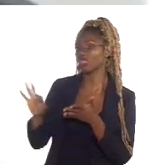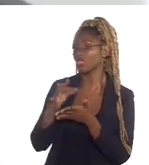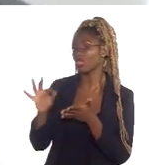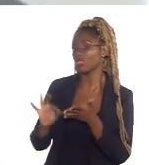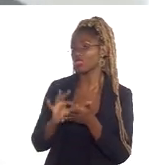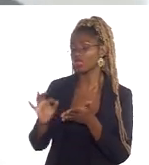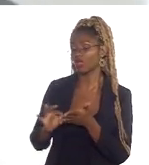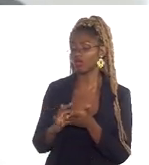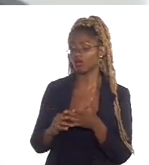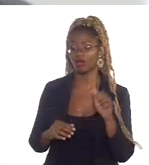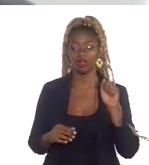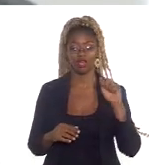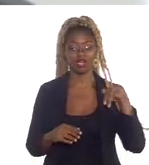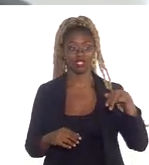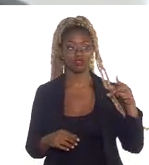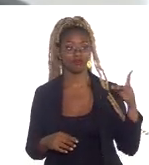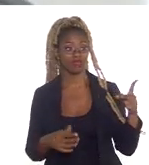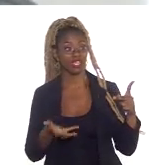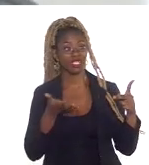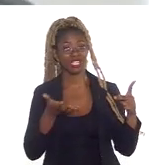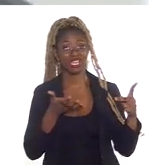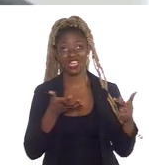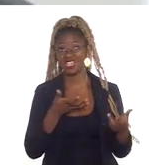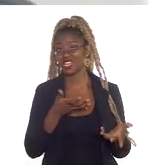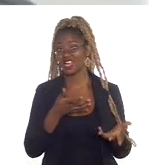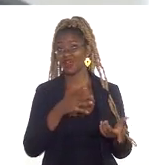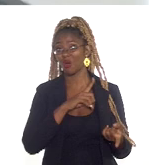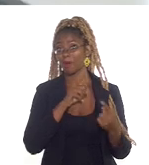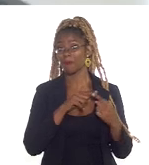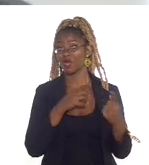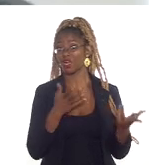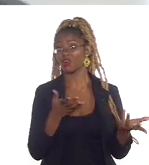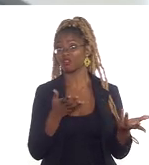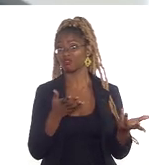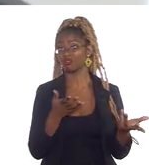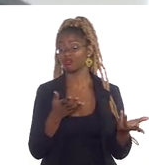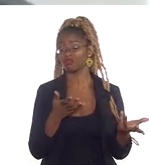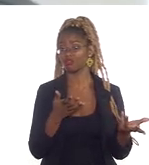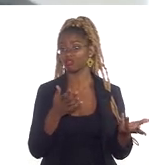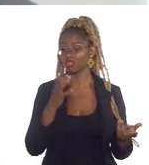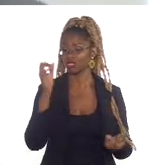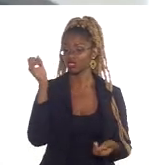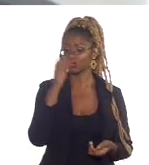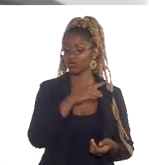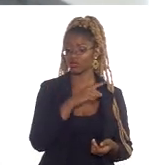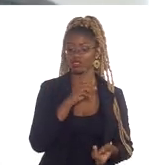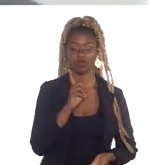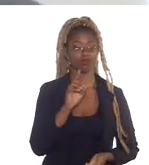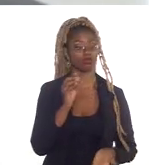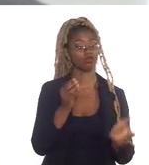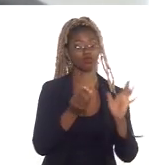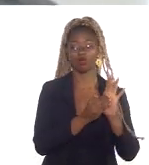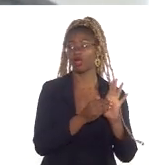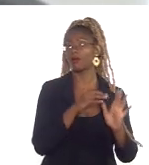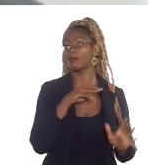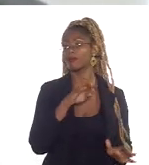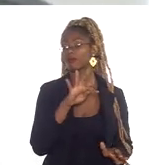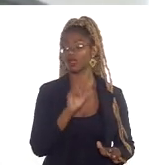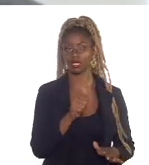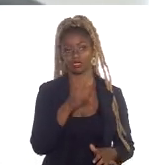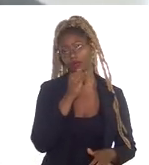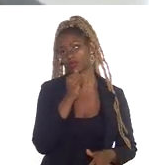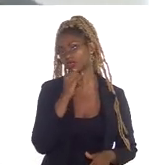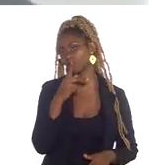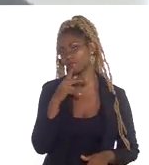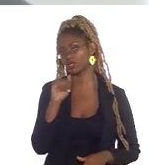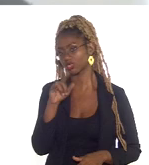ANP voltou nos exigindo metas. Bom, é muito difícil você botar tipo uma meta, isso, aquilo, enfim, vou dar um exemplo do